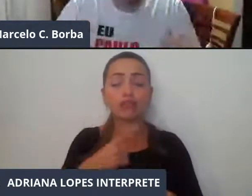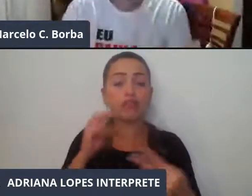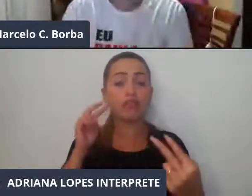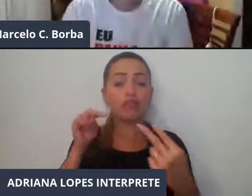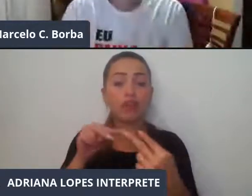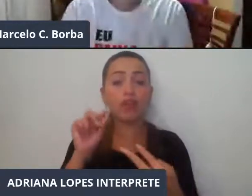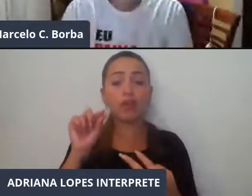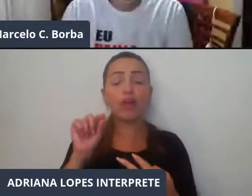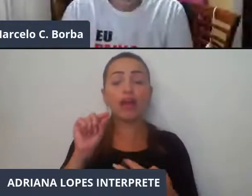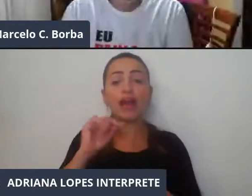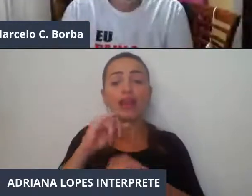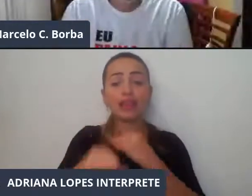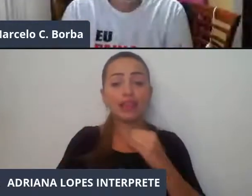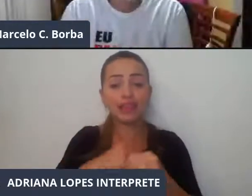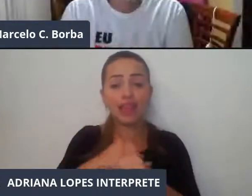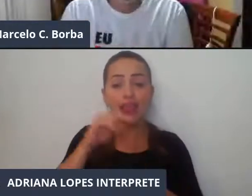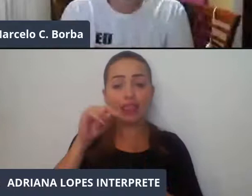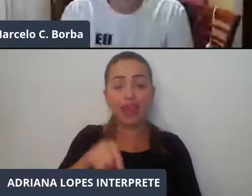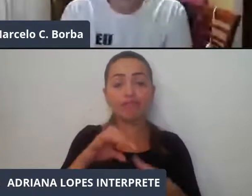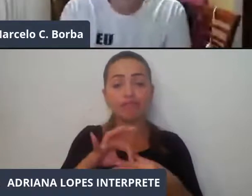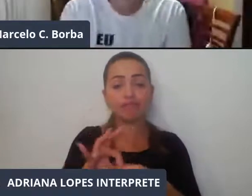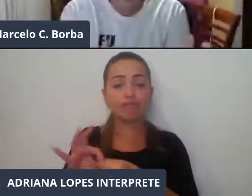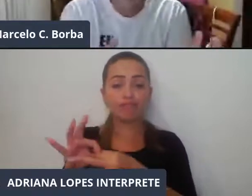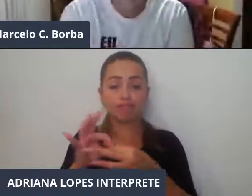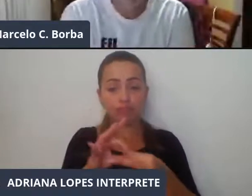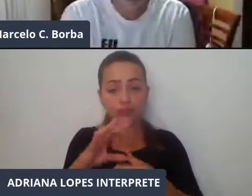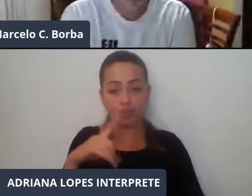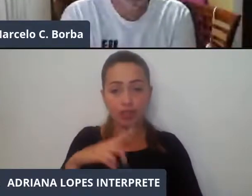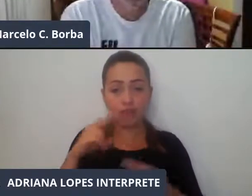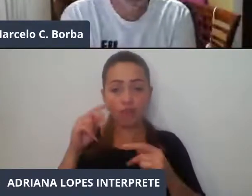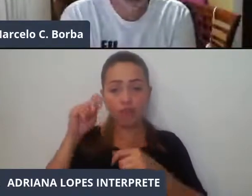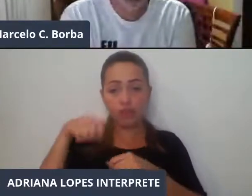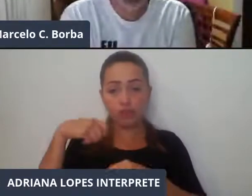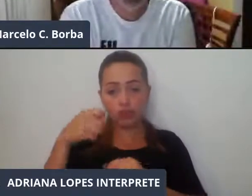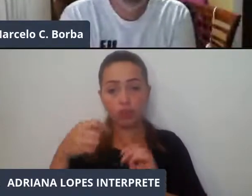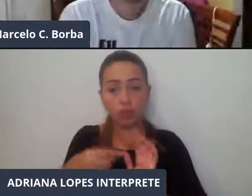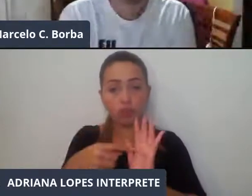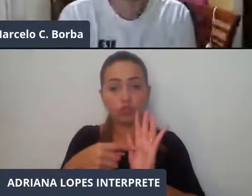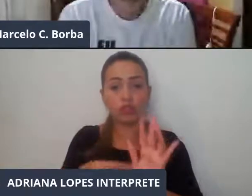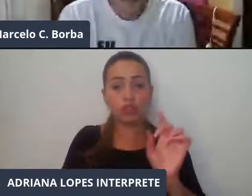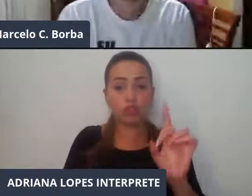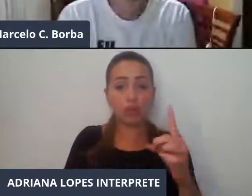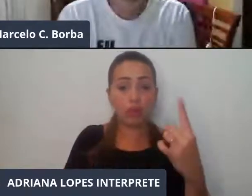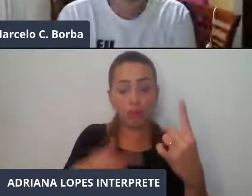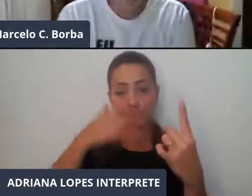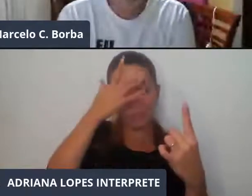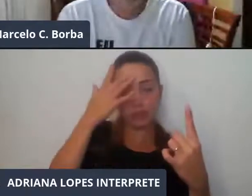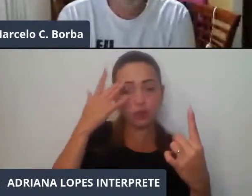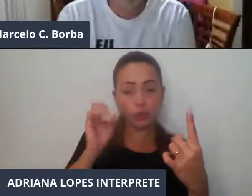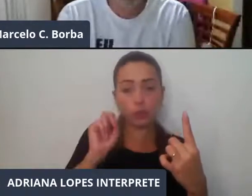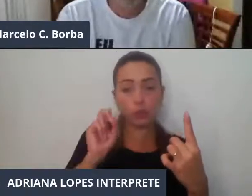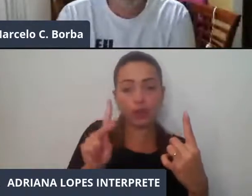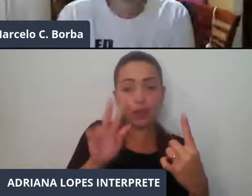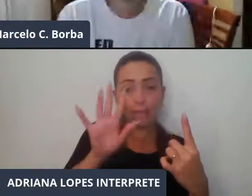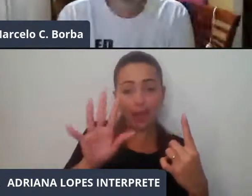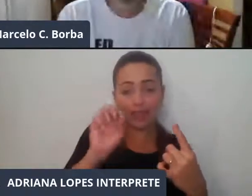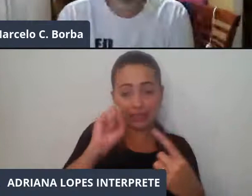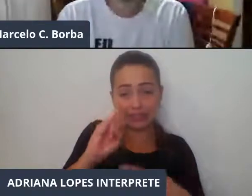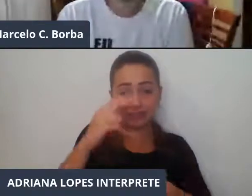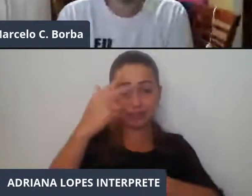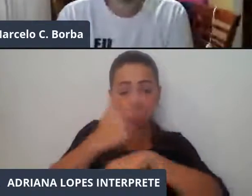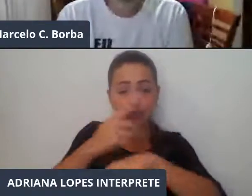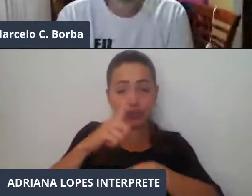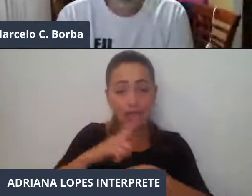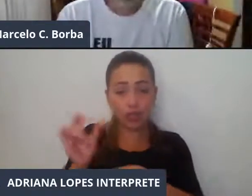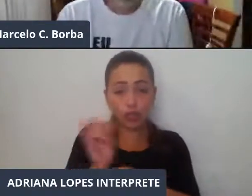essa internet também como comunidade. E ter um vídeo e mostrar só para o Alessandro é uma coisa. Agora, ter um vídeo e estar no YouTube e todo mundo